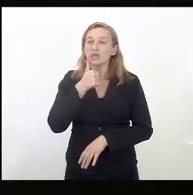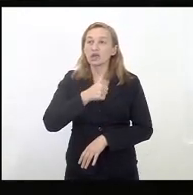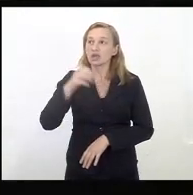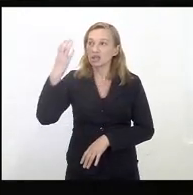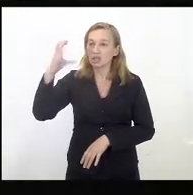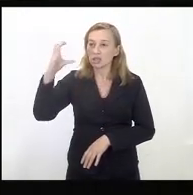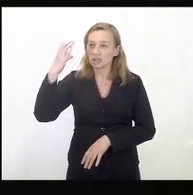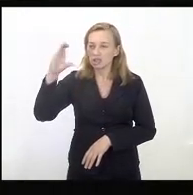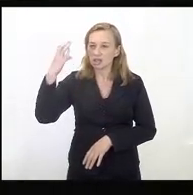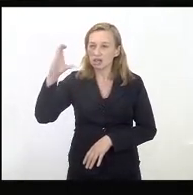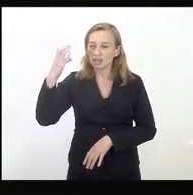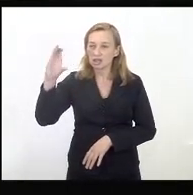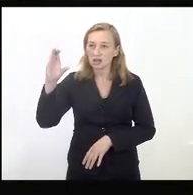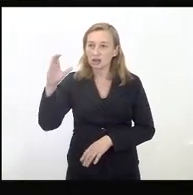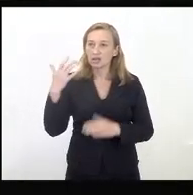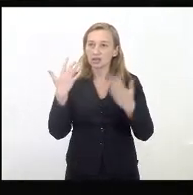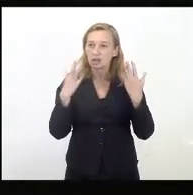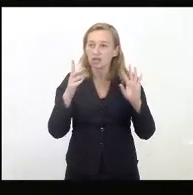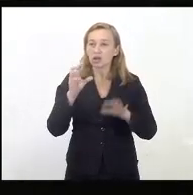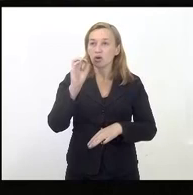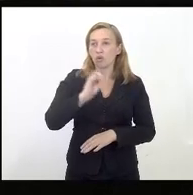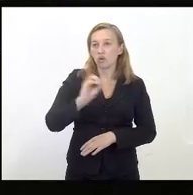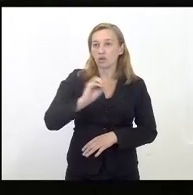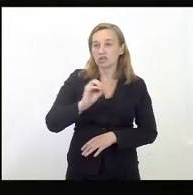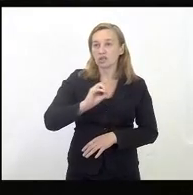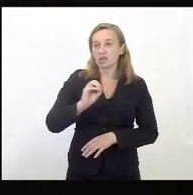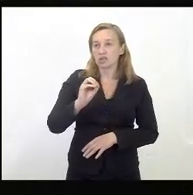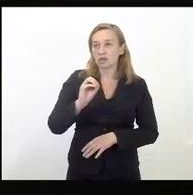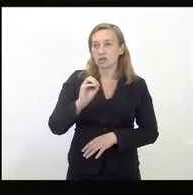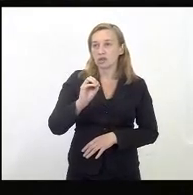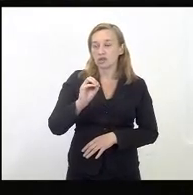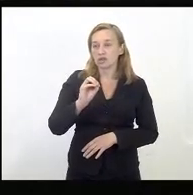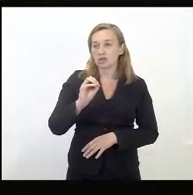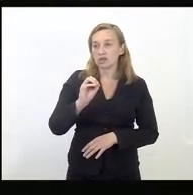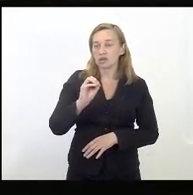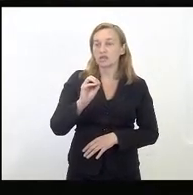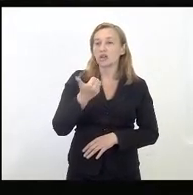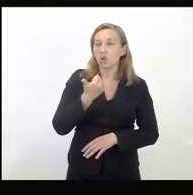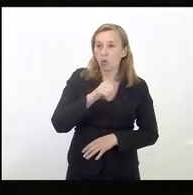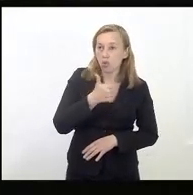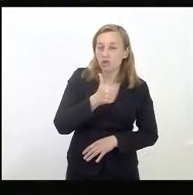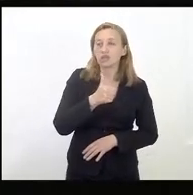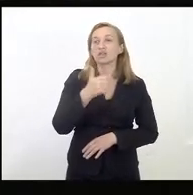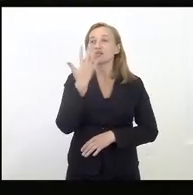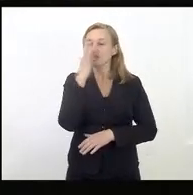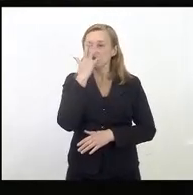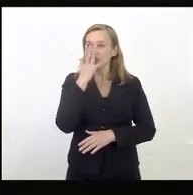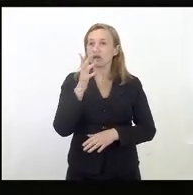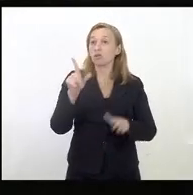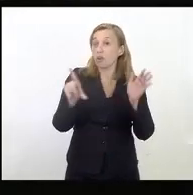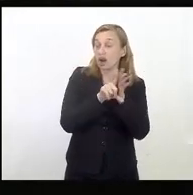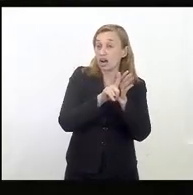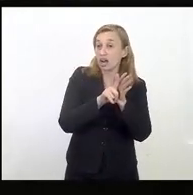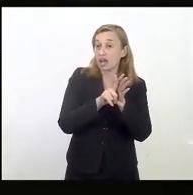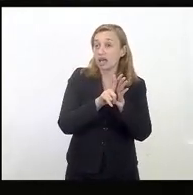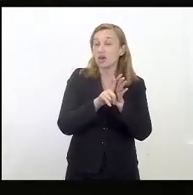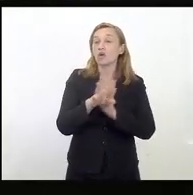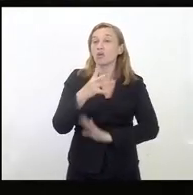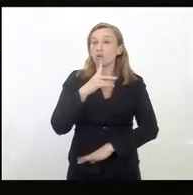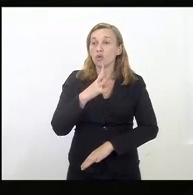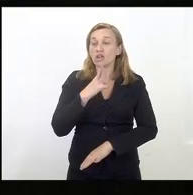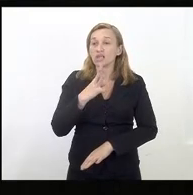na ciência a comemorar no aumento dia Onze de Fevereiro acompanhando a lei federal reconhecida internacionalmente